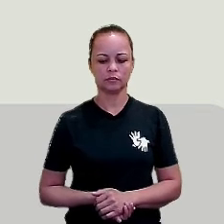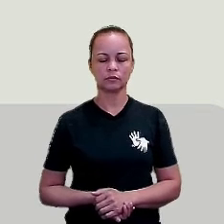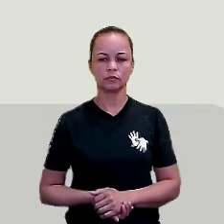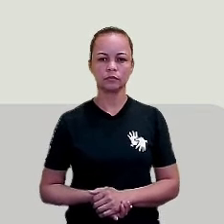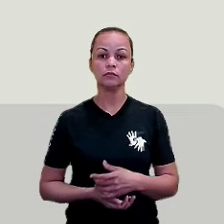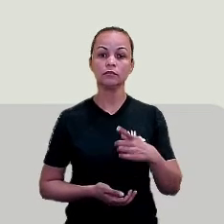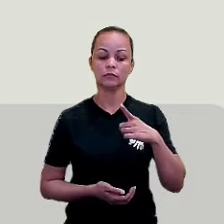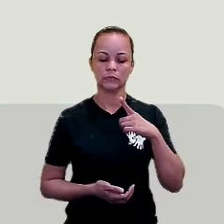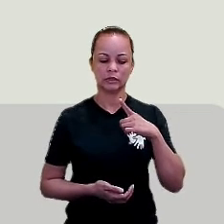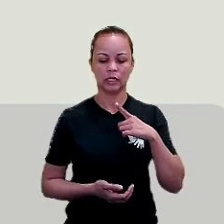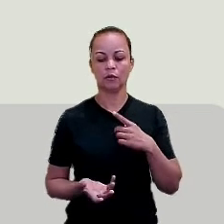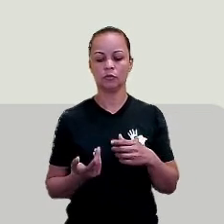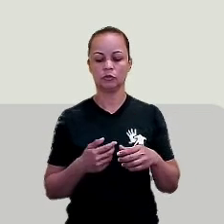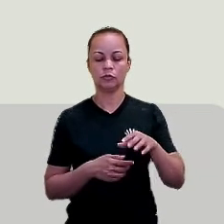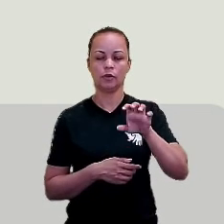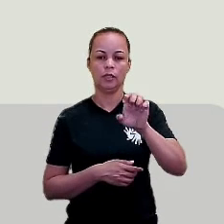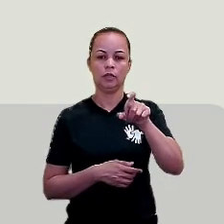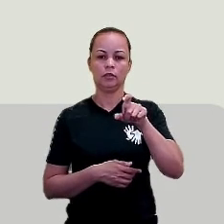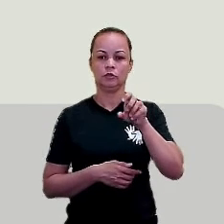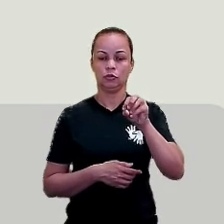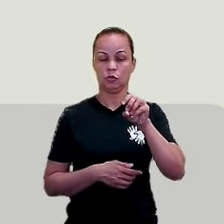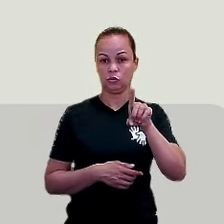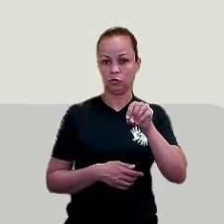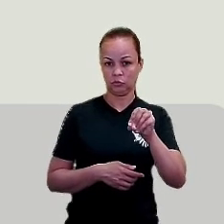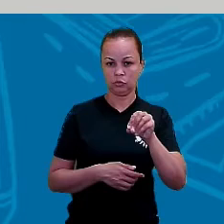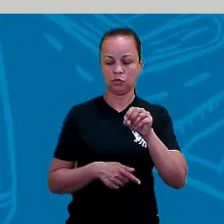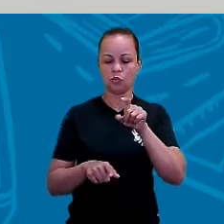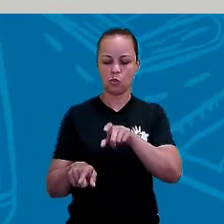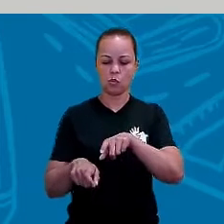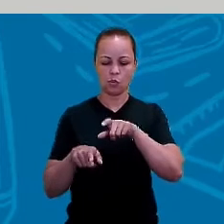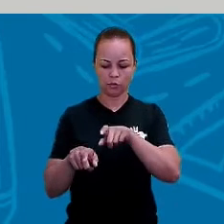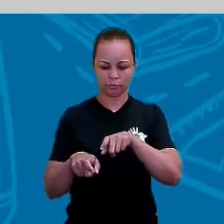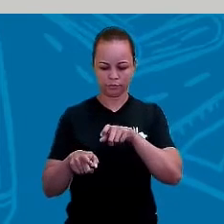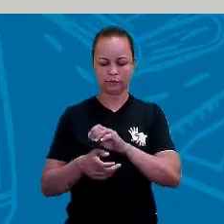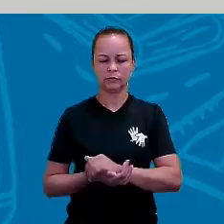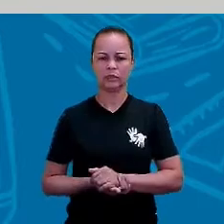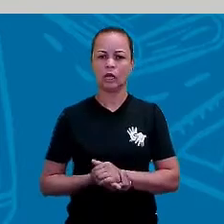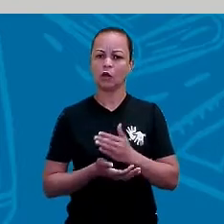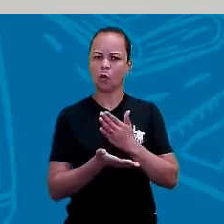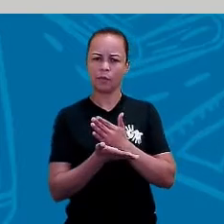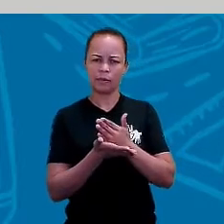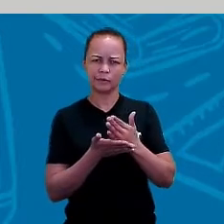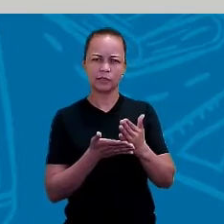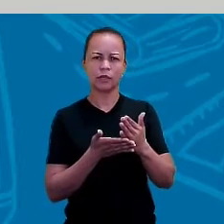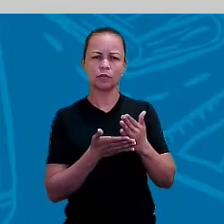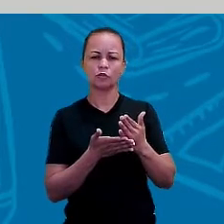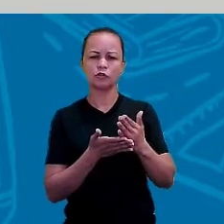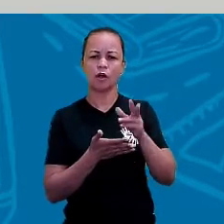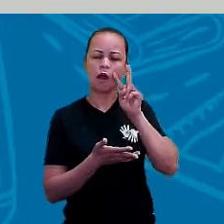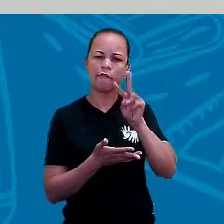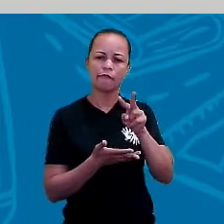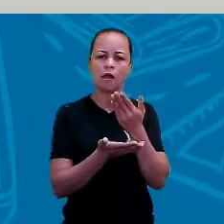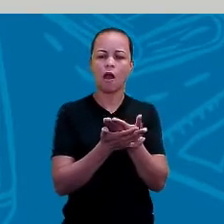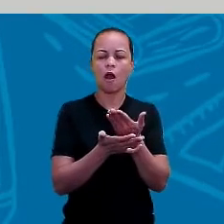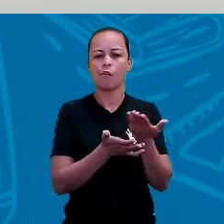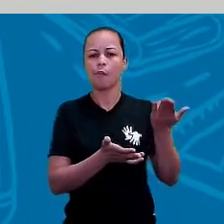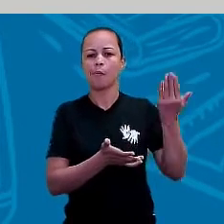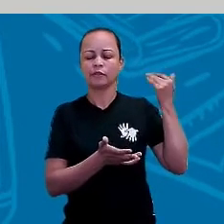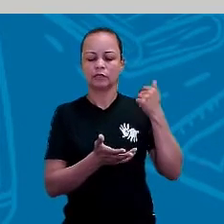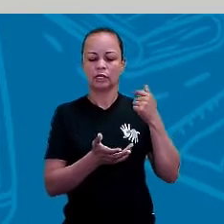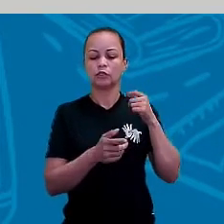E temos o êxodo rural. Sim, a gente começou, né, a ver aula passada sobre o êxodo rural, que o êxodo rural